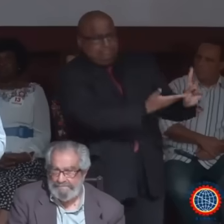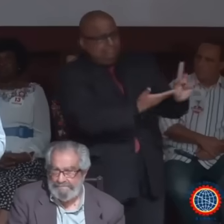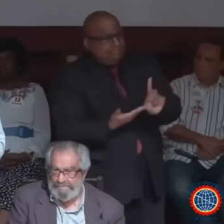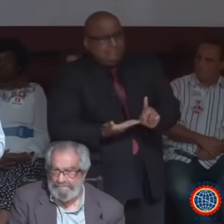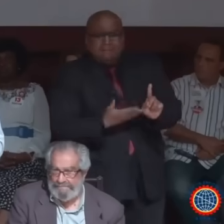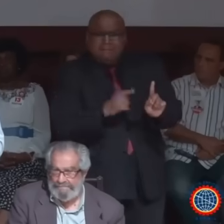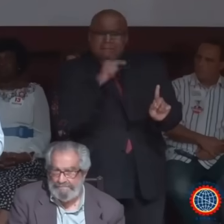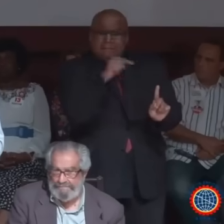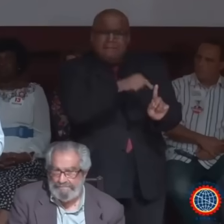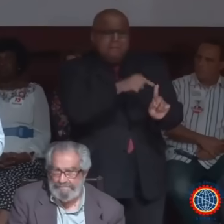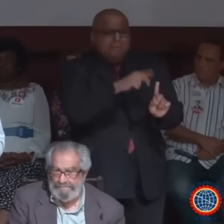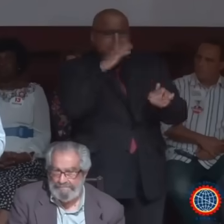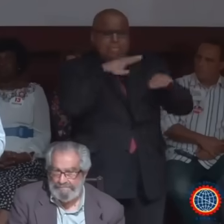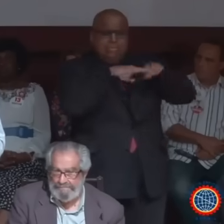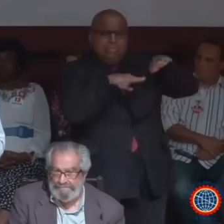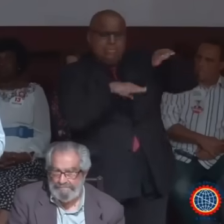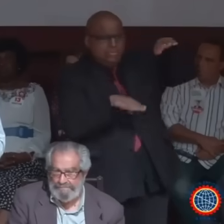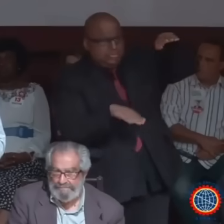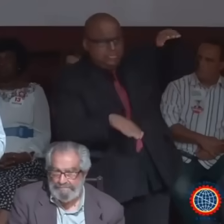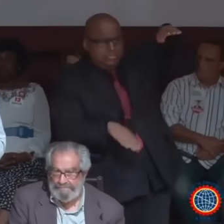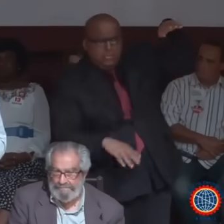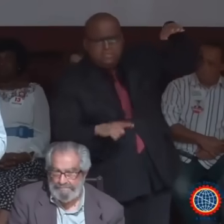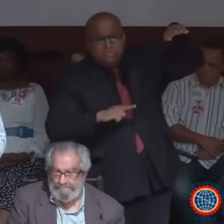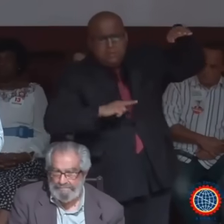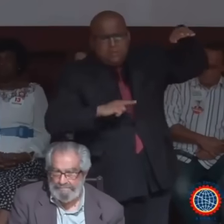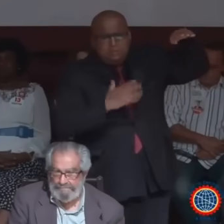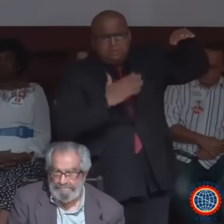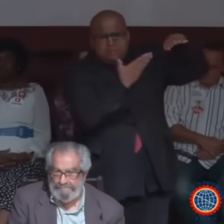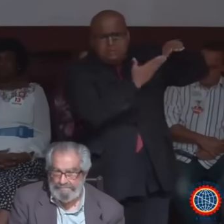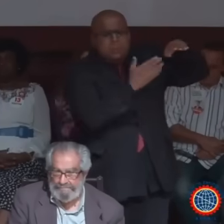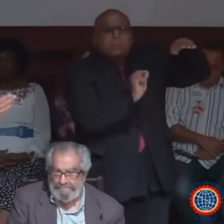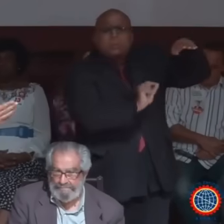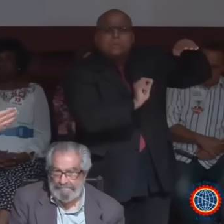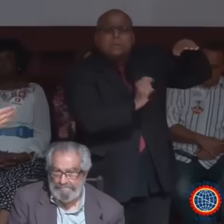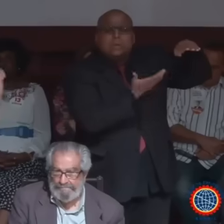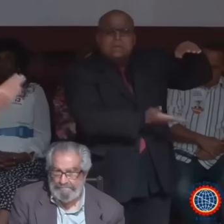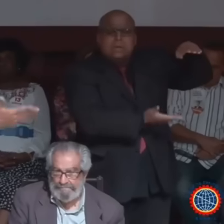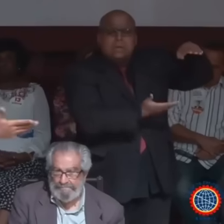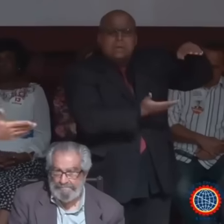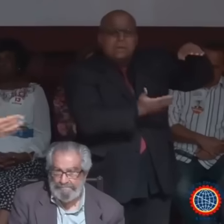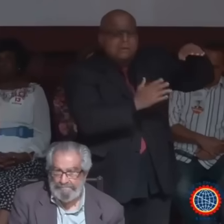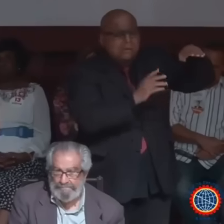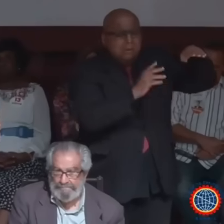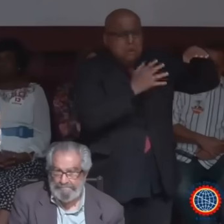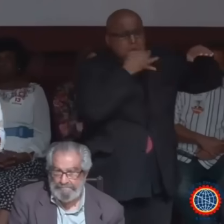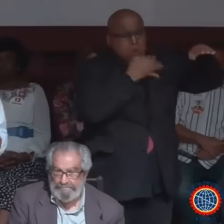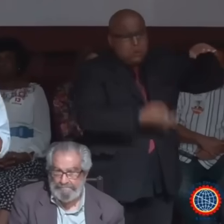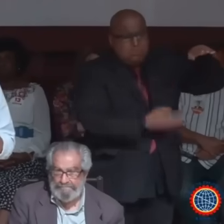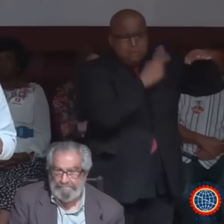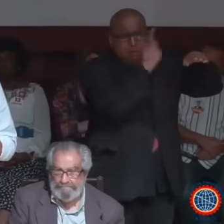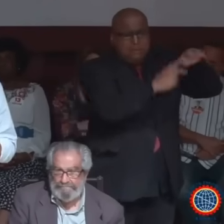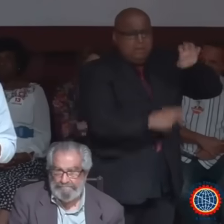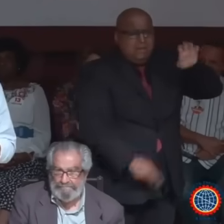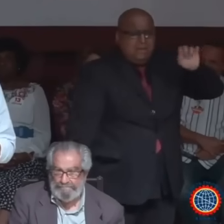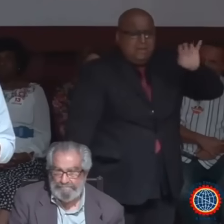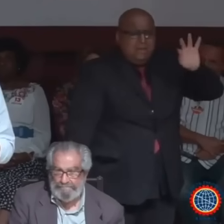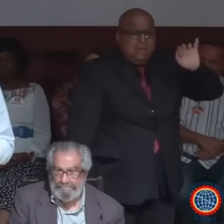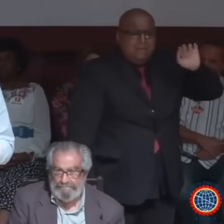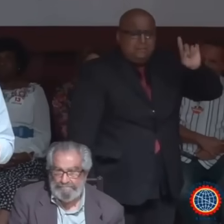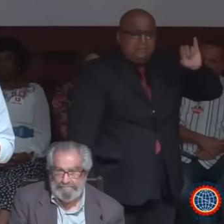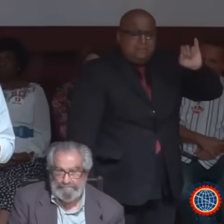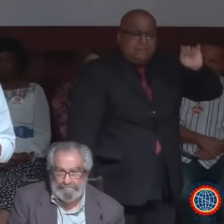Tamanha desproporção que existe entre um estadista, com o qual você pode